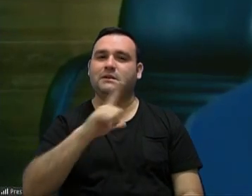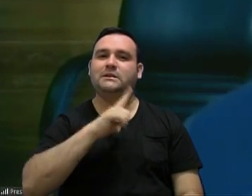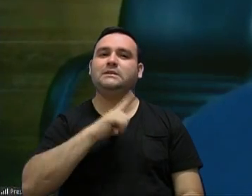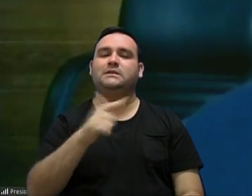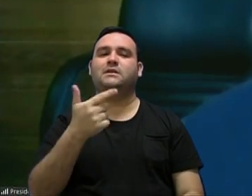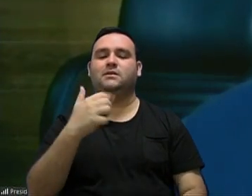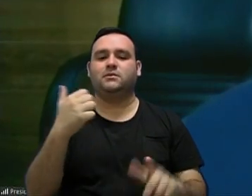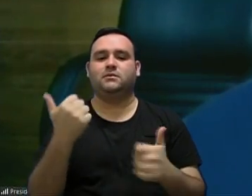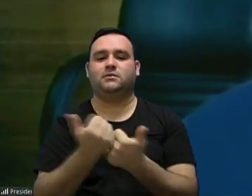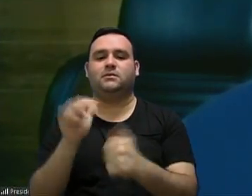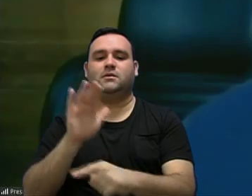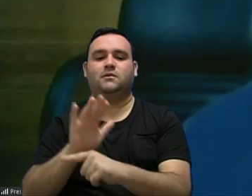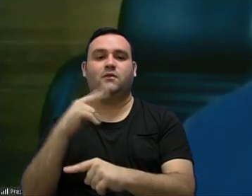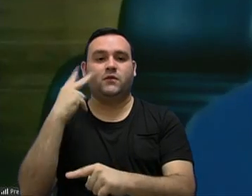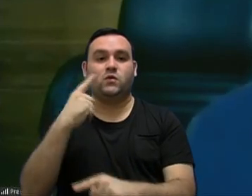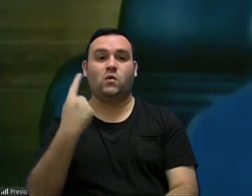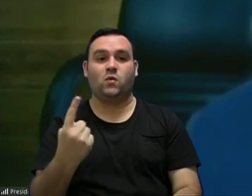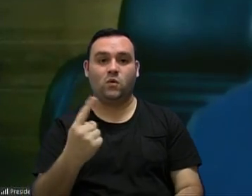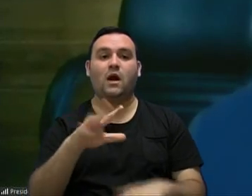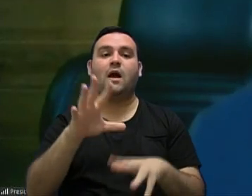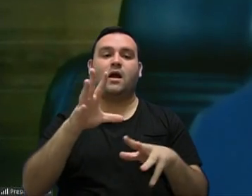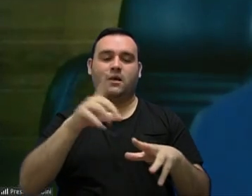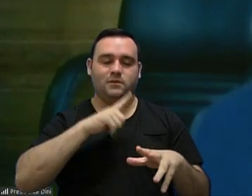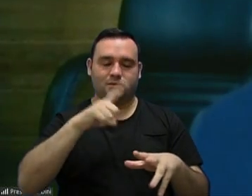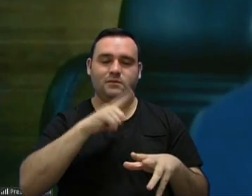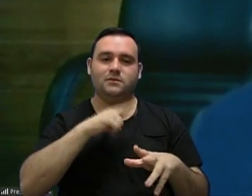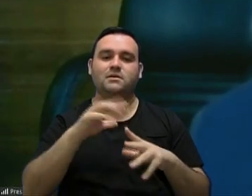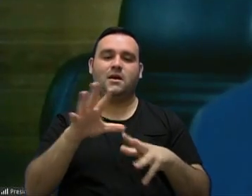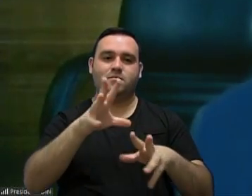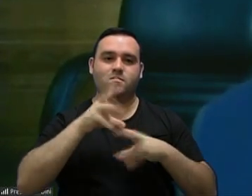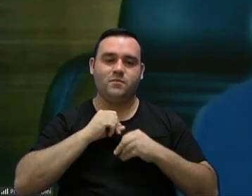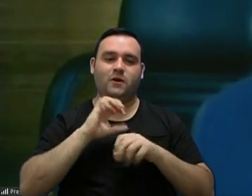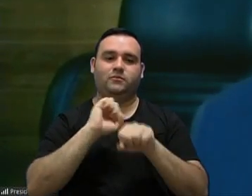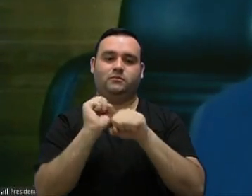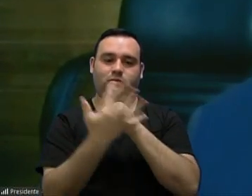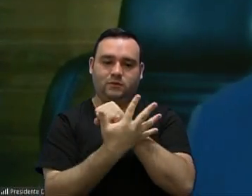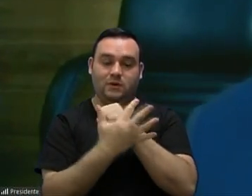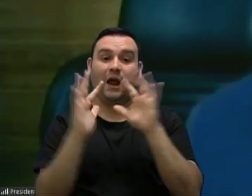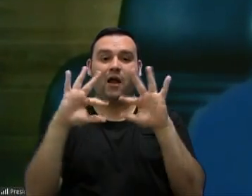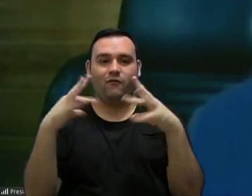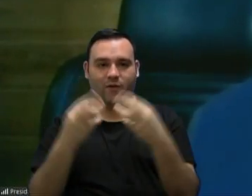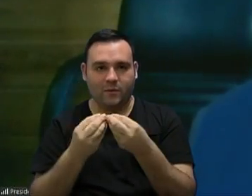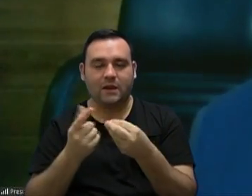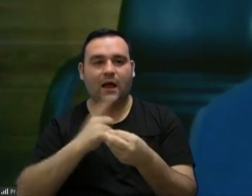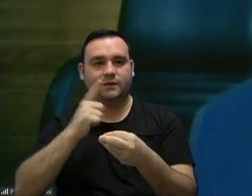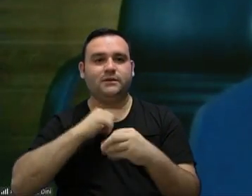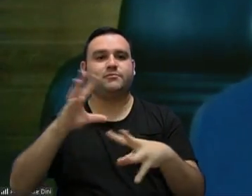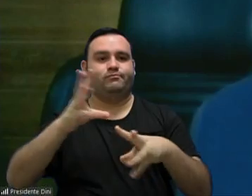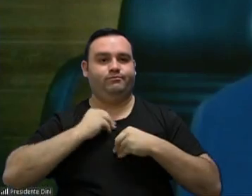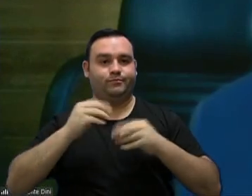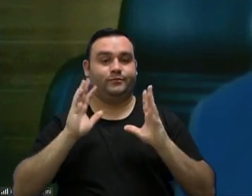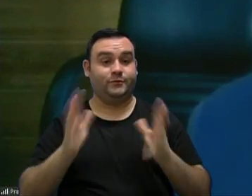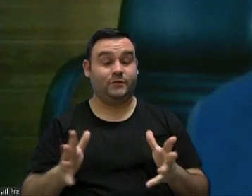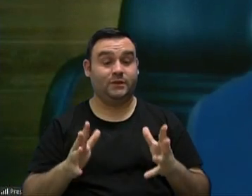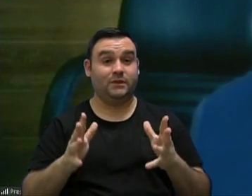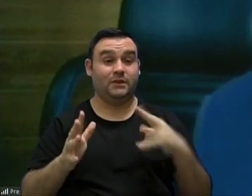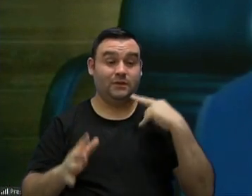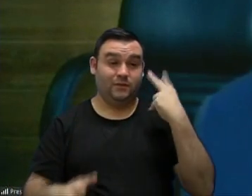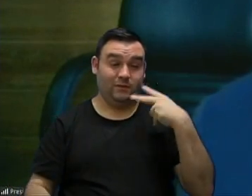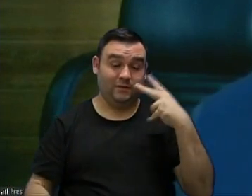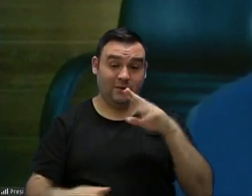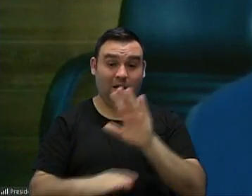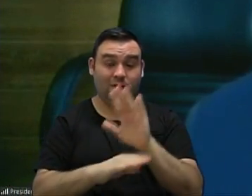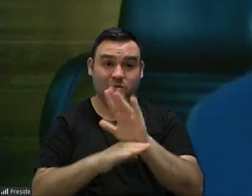um assessor de vereador que está com Covid. A família está contaminada. E são